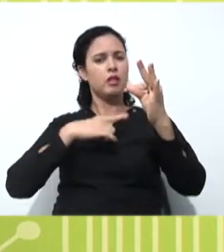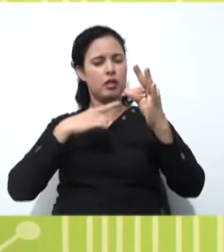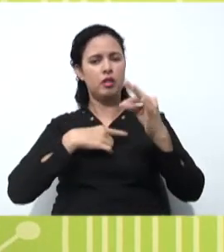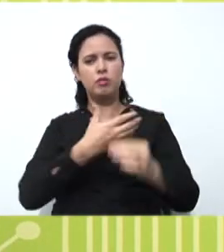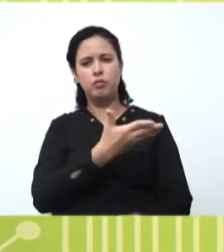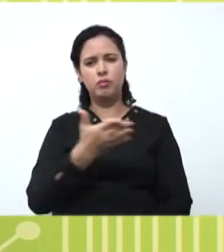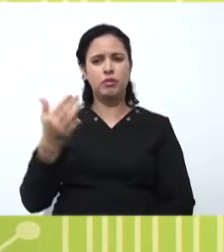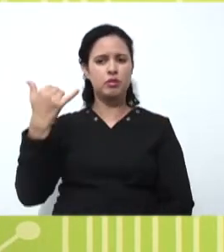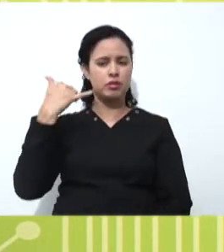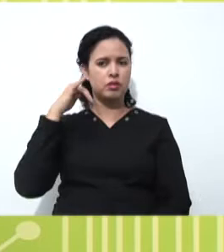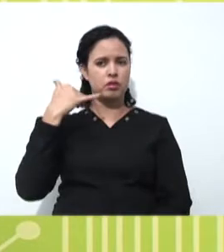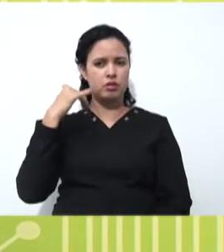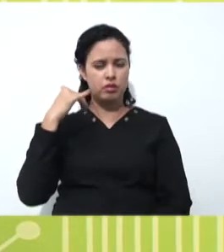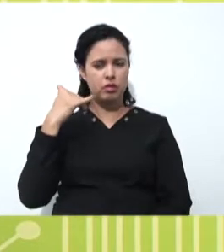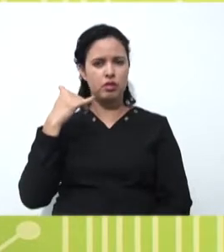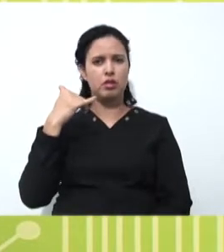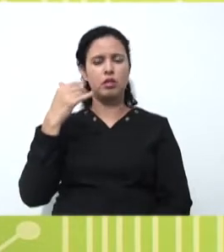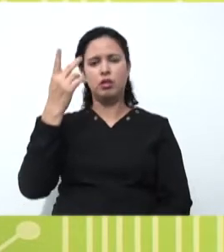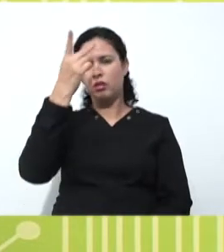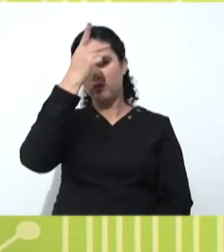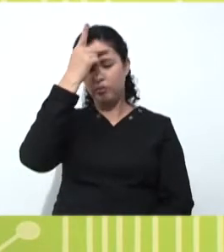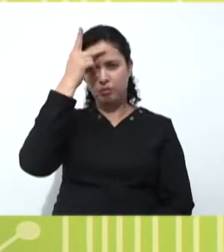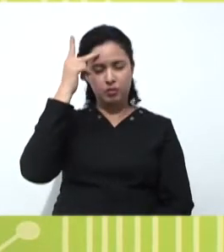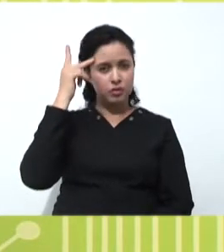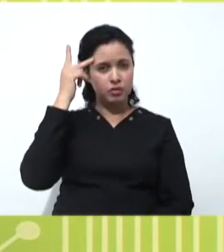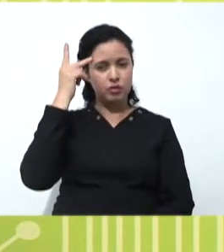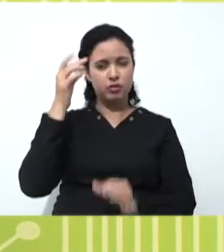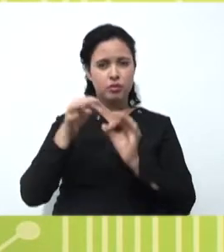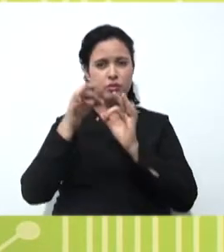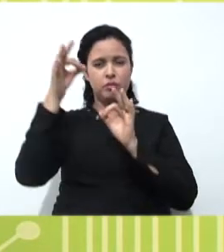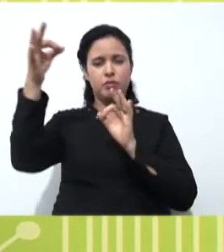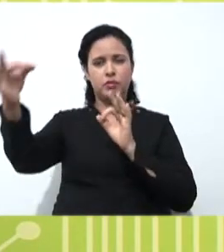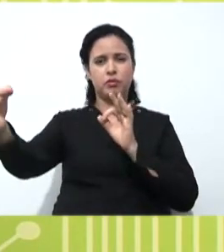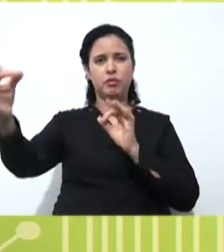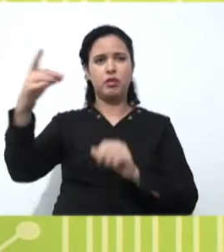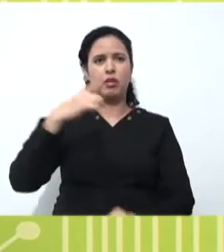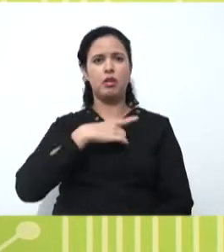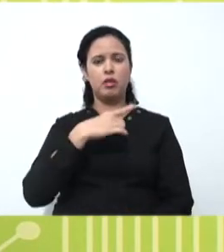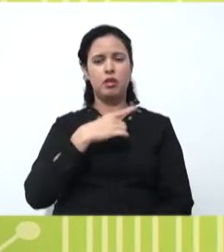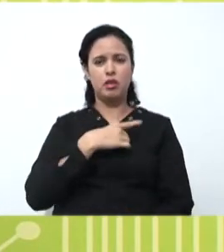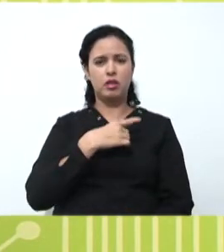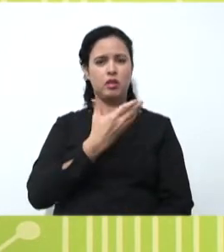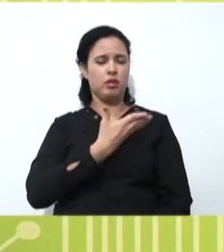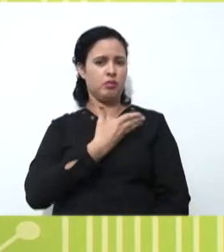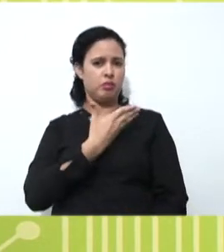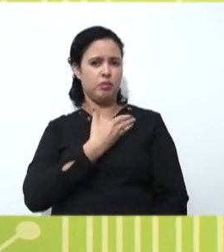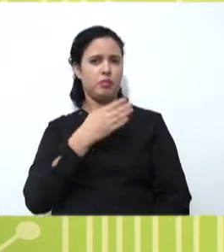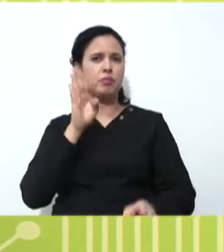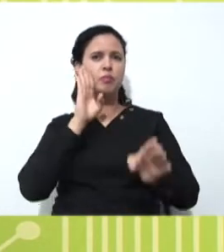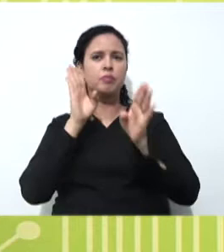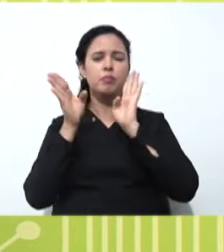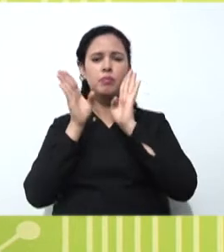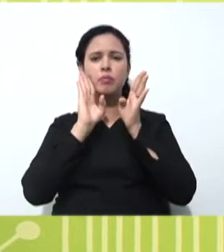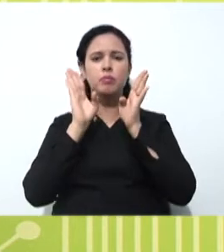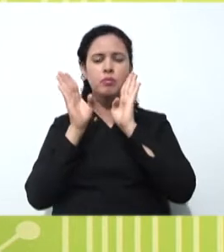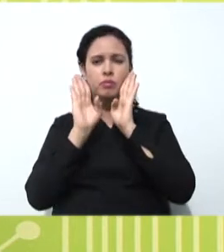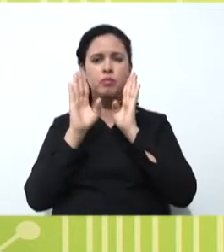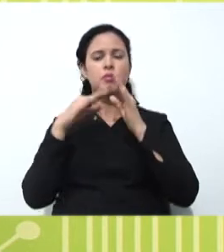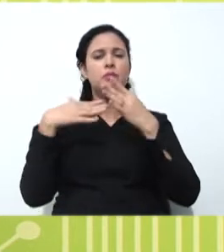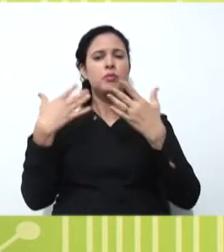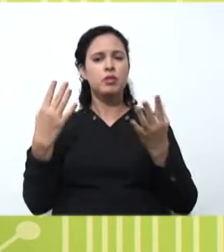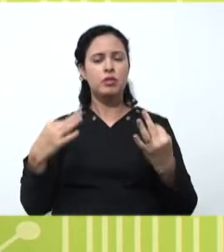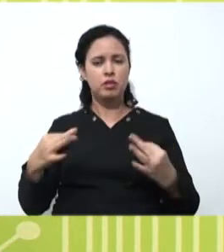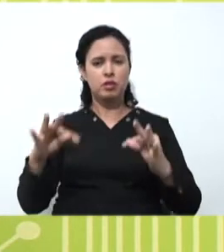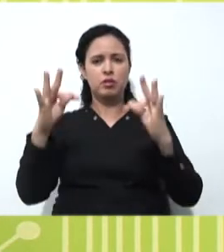têm acesso a pessoas distantes, vocês acompanham, têm amigos no Facebook. E essa onda